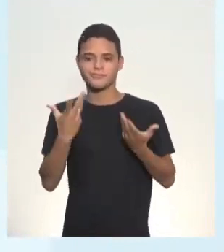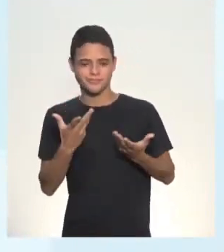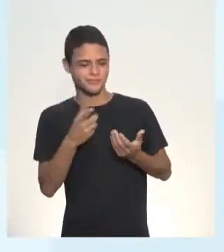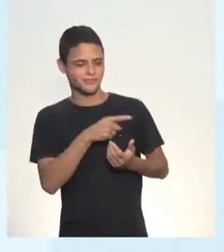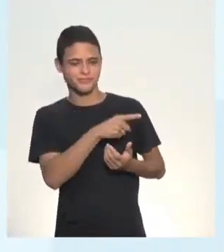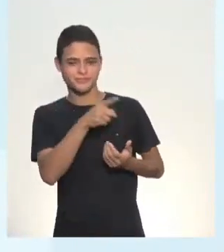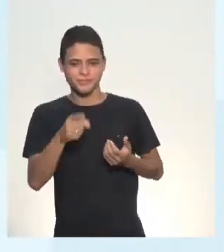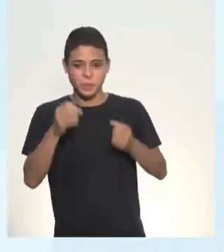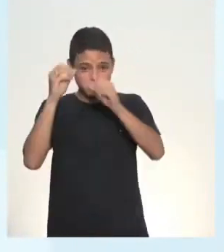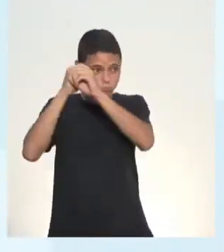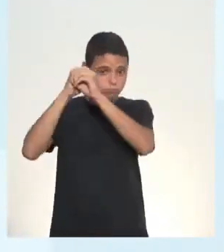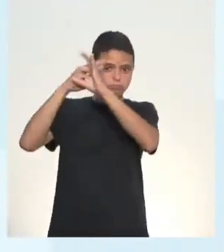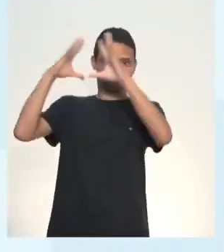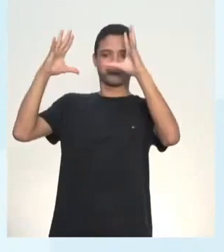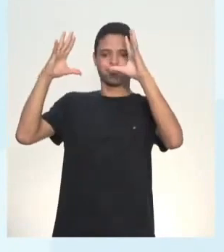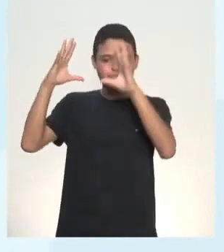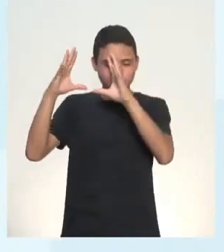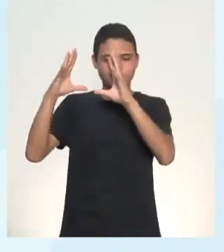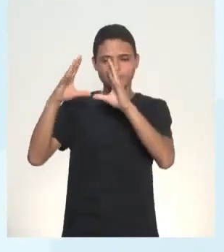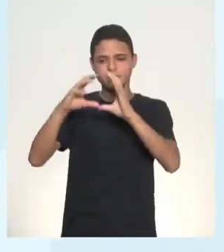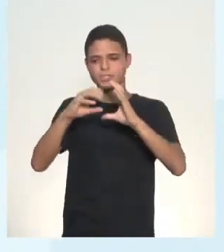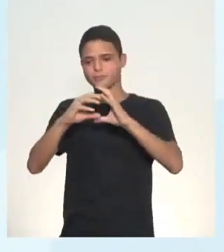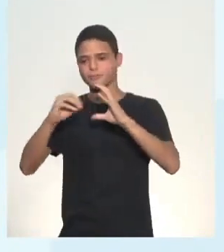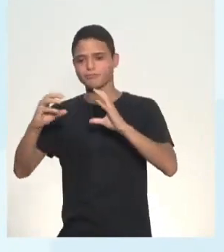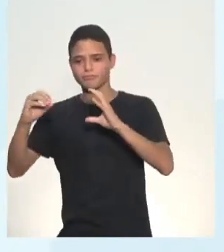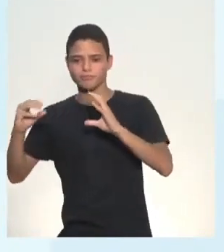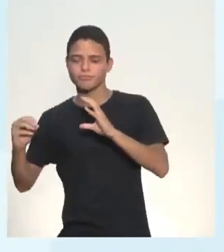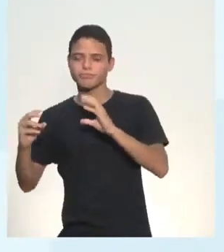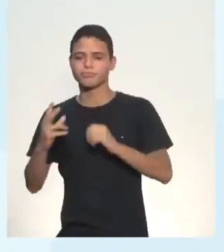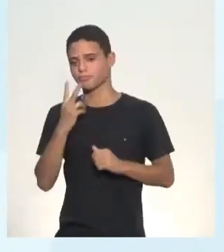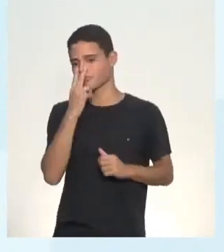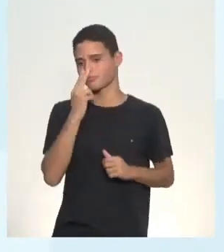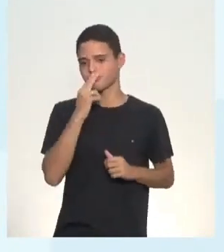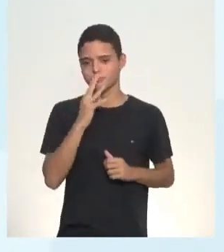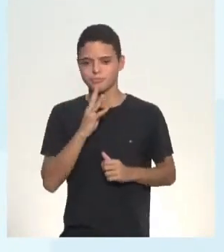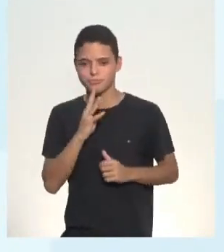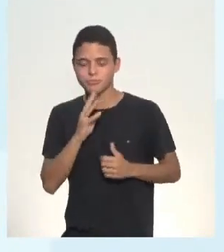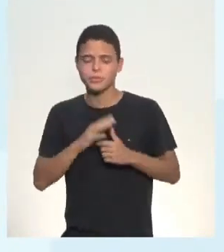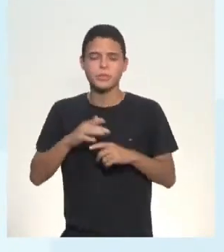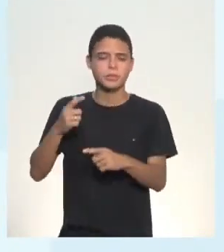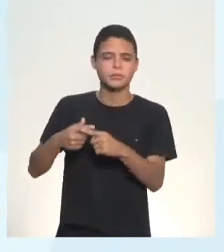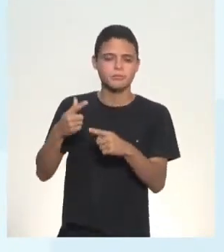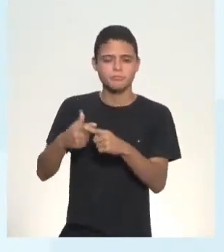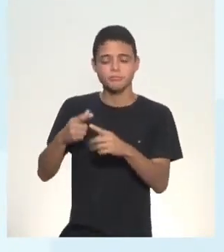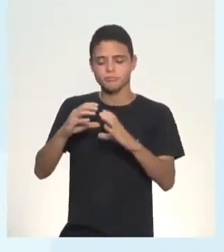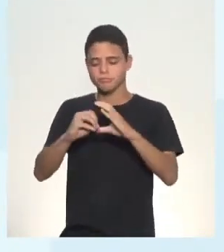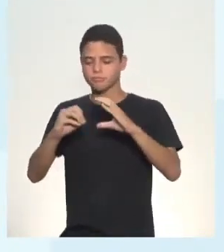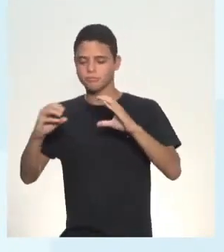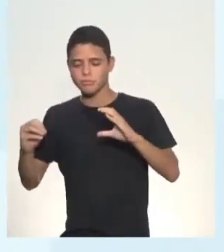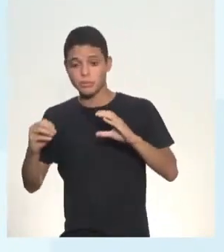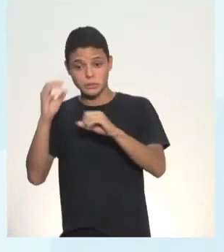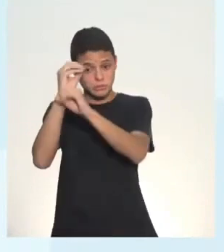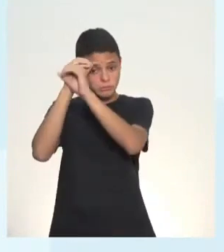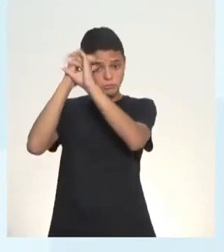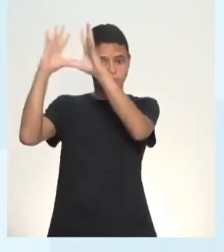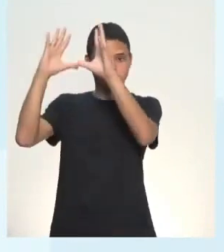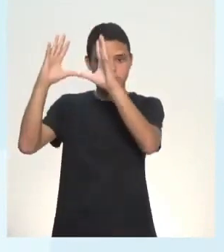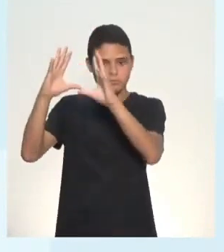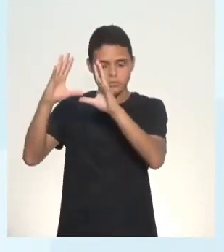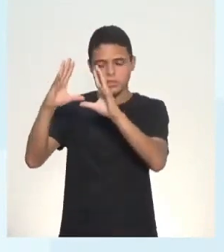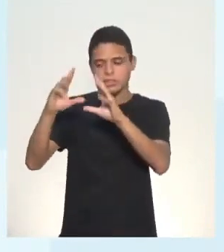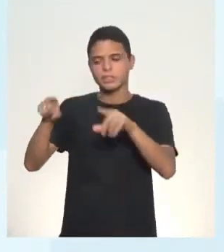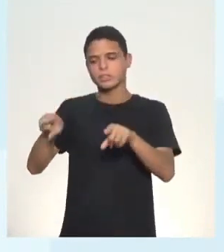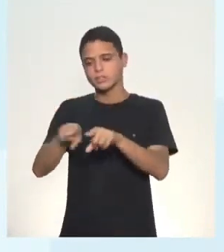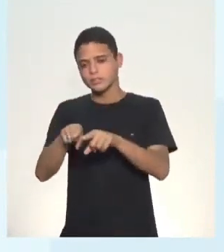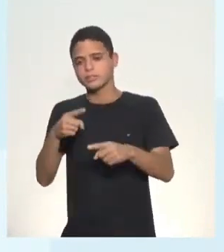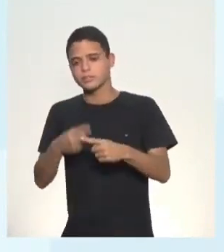explodindo, estão passando aqui. Quem será que está com a cabeça explodindo? Por que está com a cabeça explodindo? Poderia colocar o emoji também de indiferença.